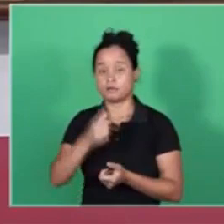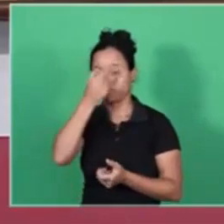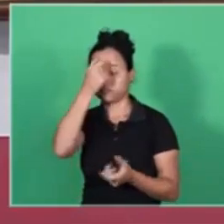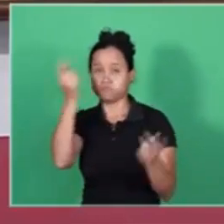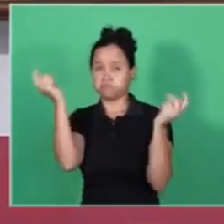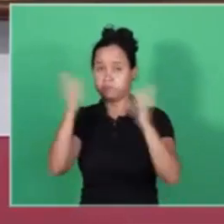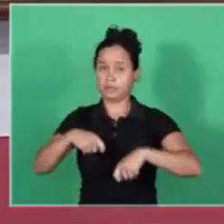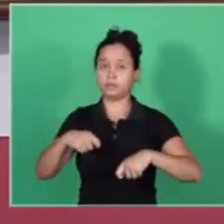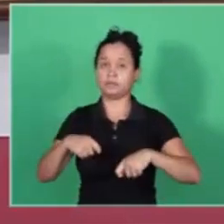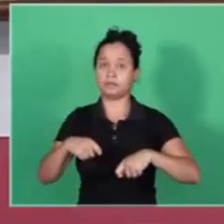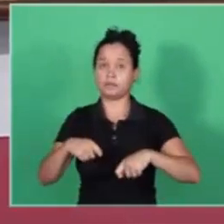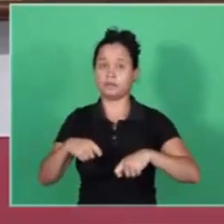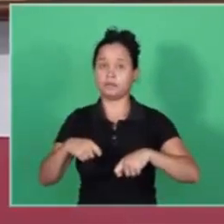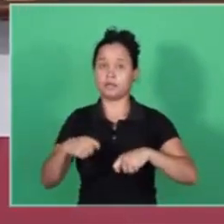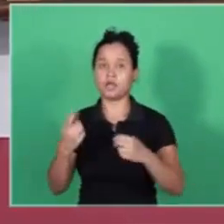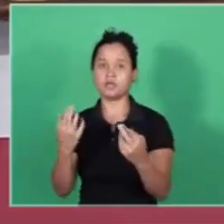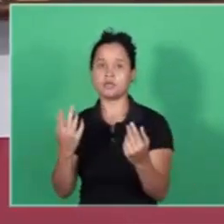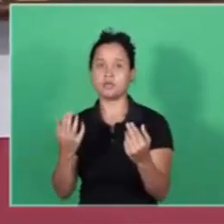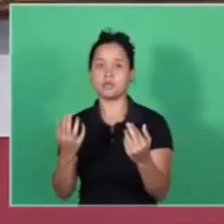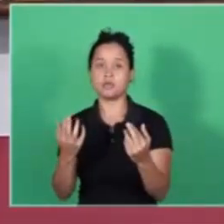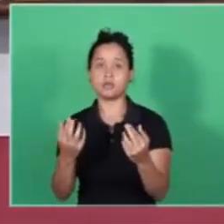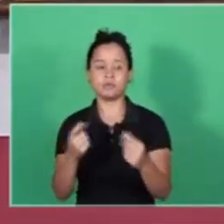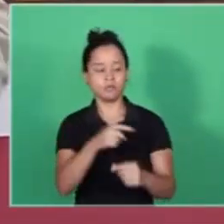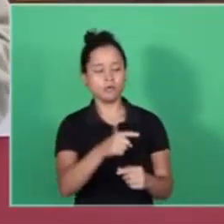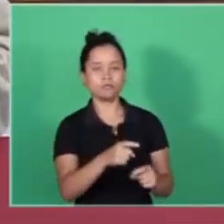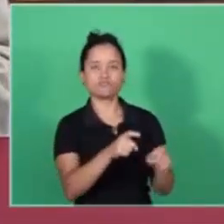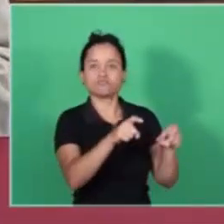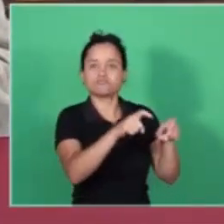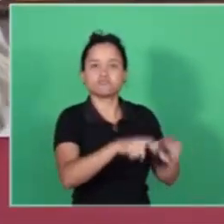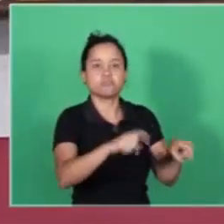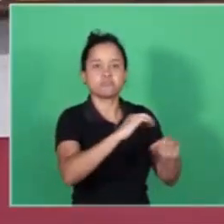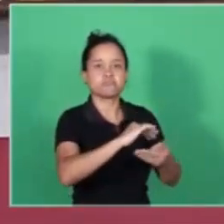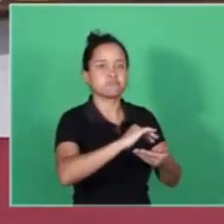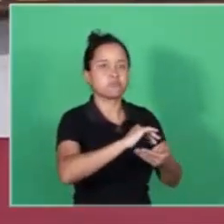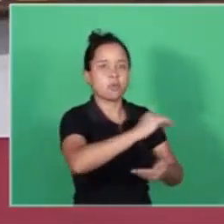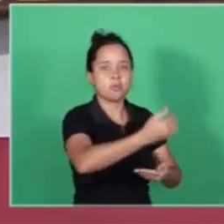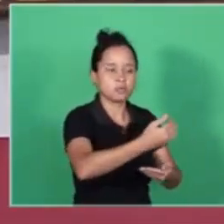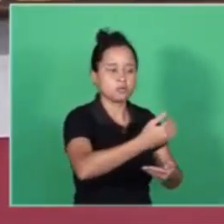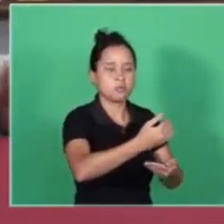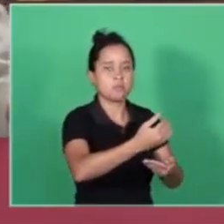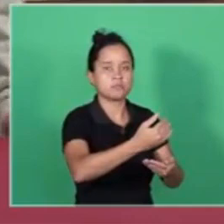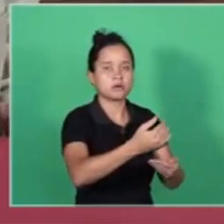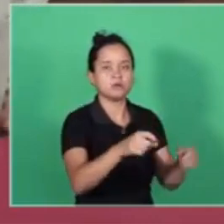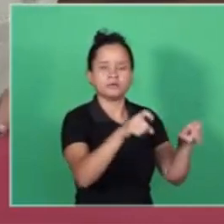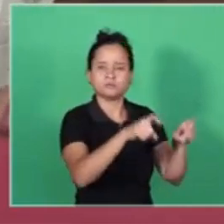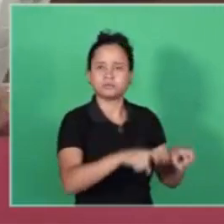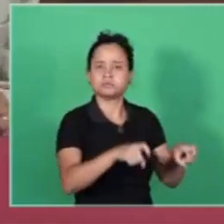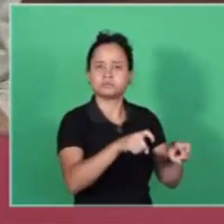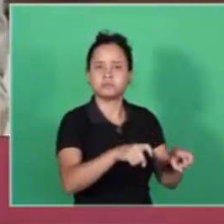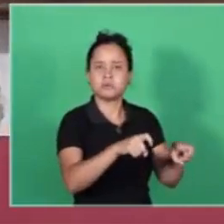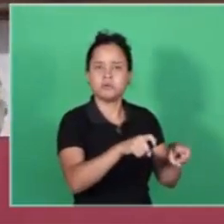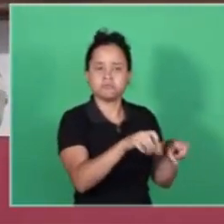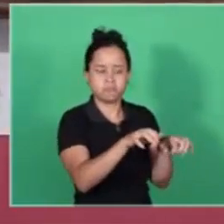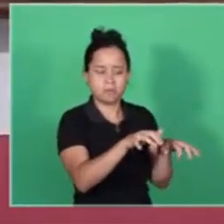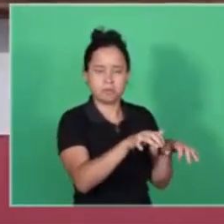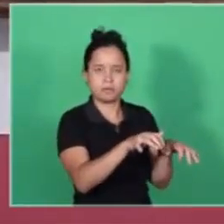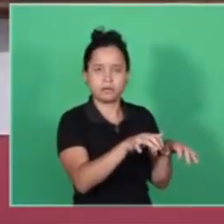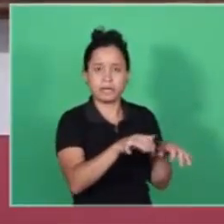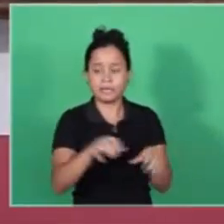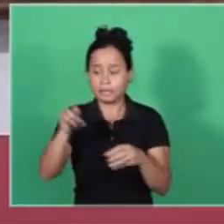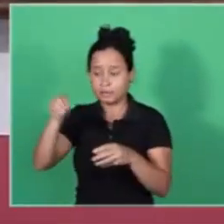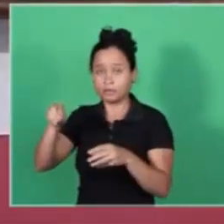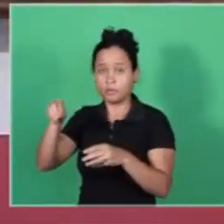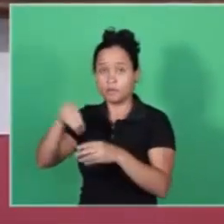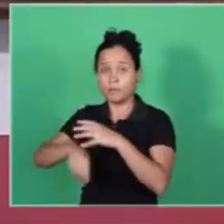um computador de 3 metros quadrados. Uma célula que está dentro de você. Vejam